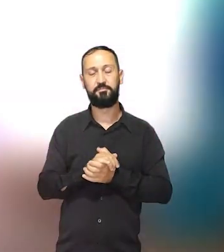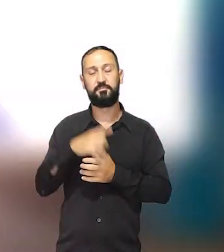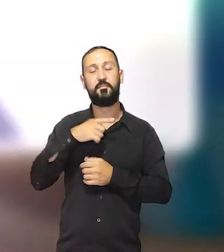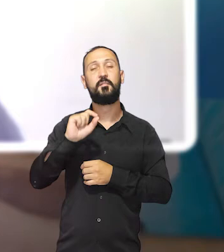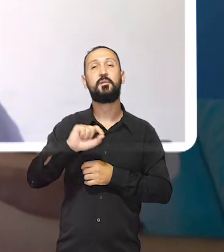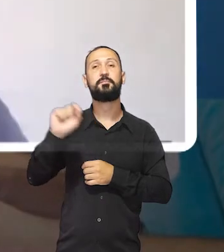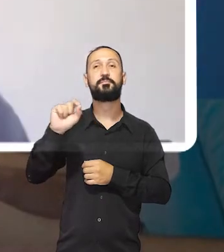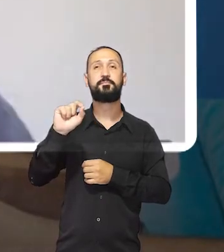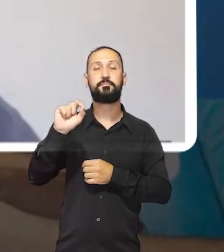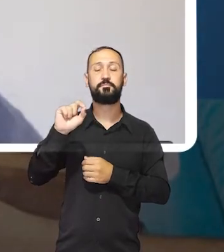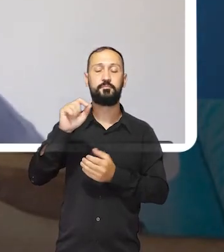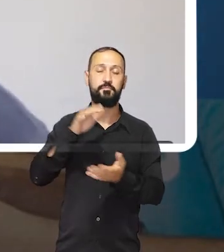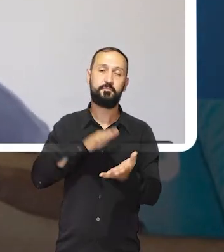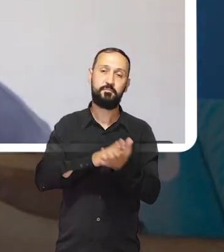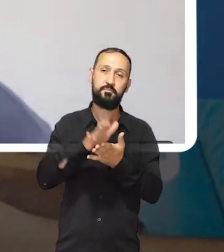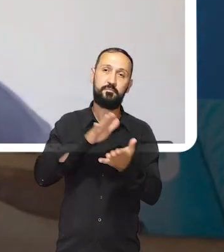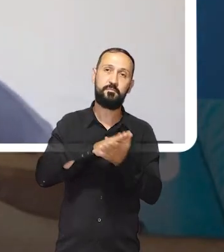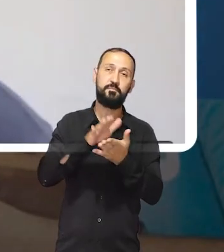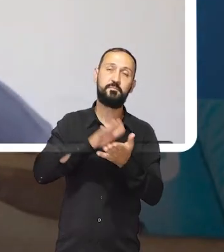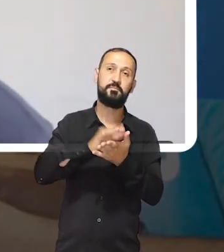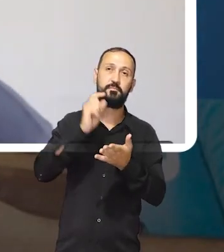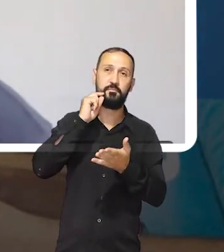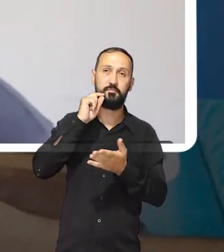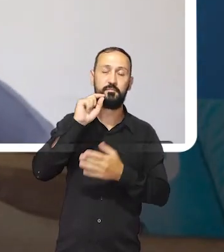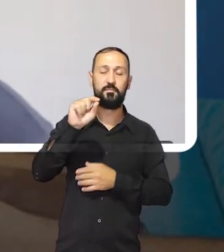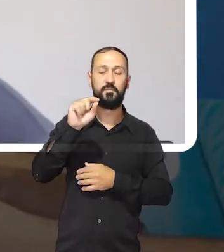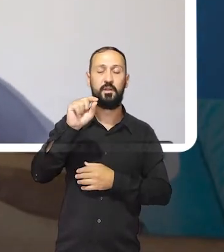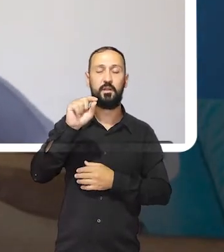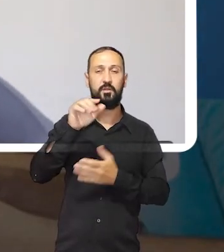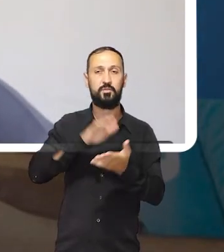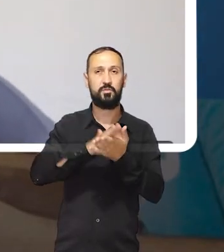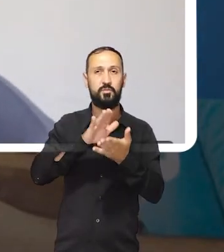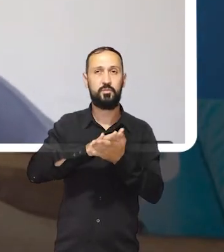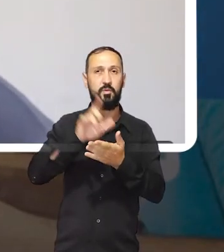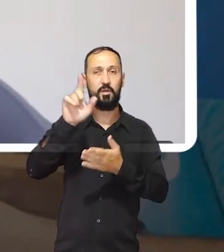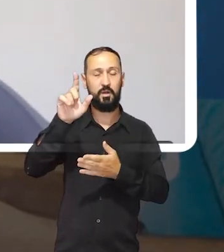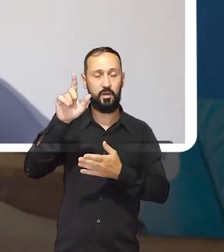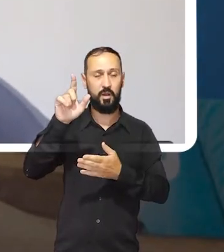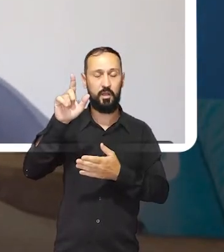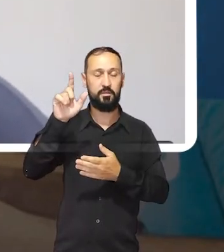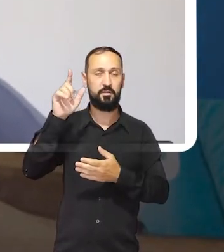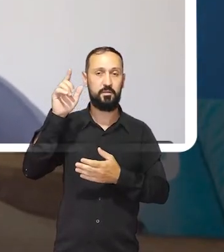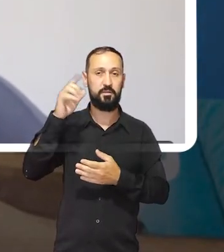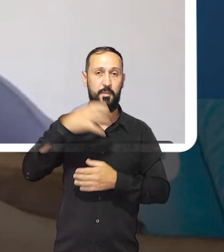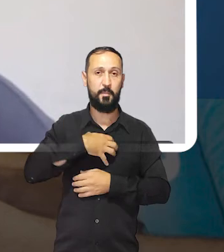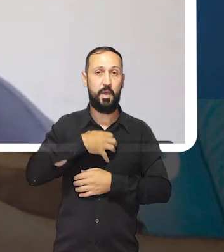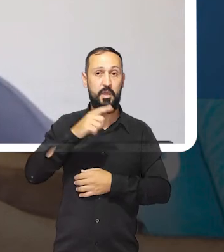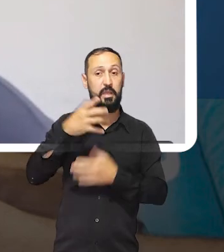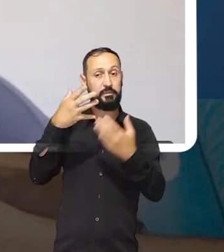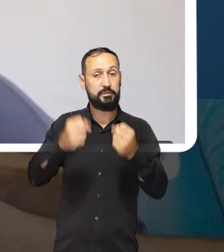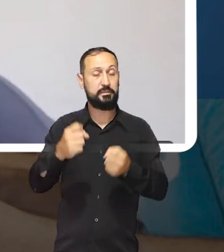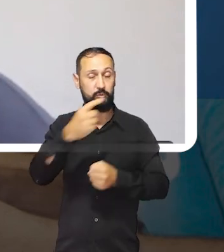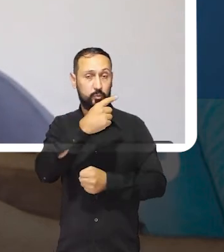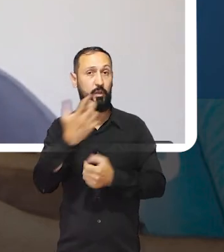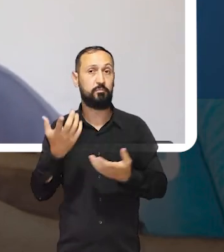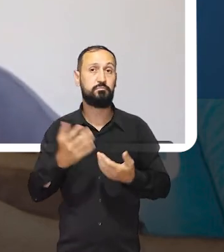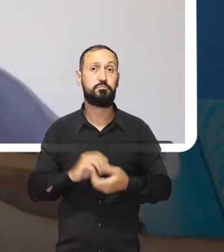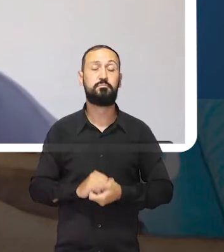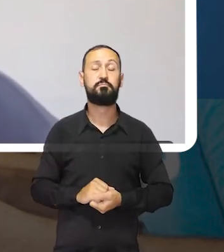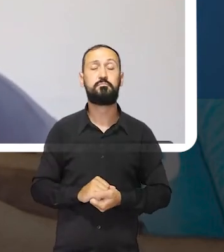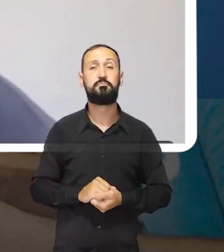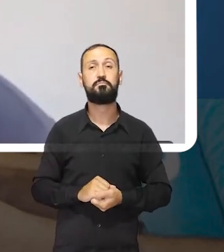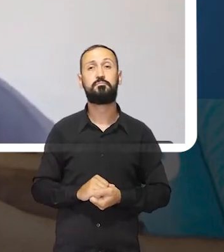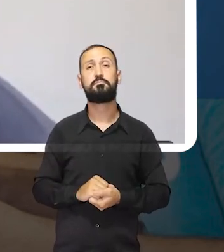levar para uma publicação que uma editora Oiá, lá de Porto Seguro, acolheu e